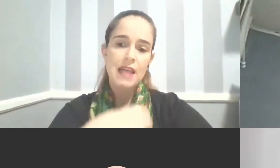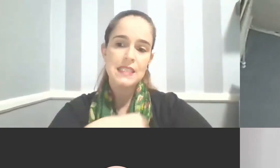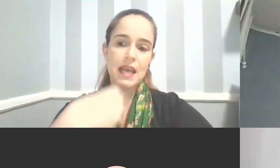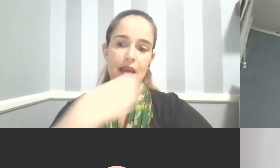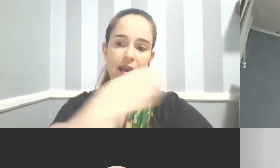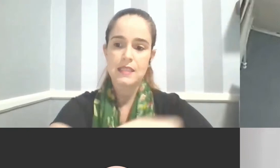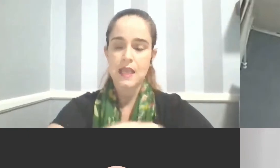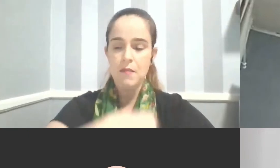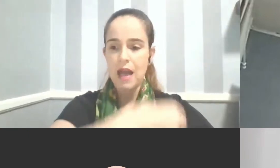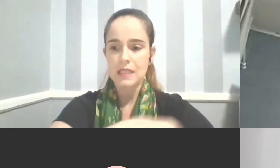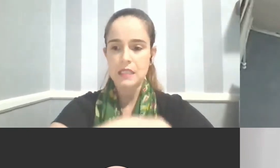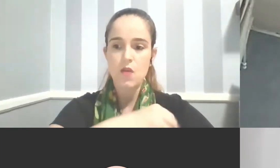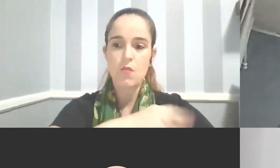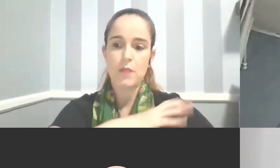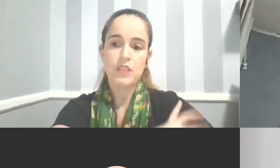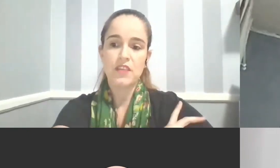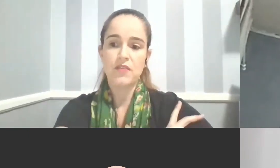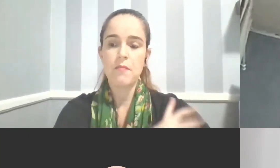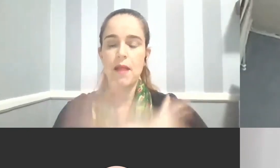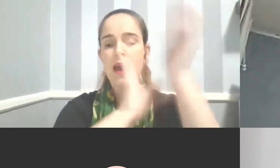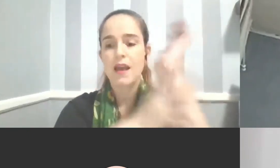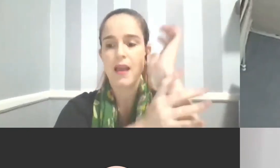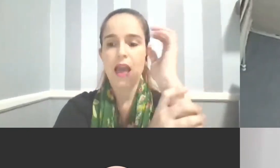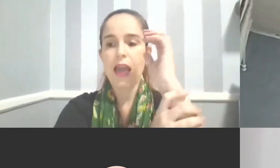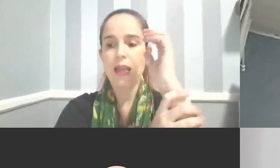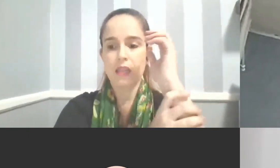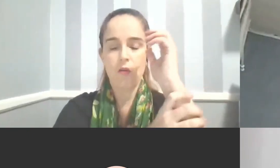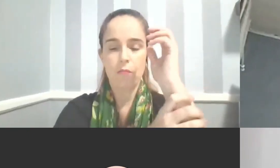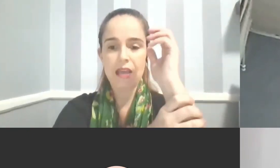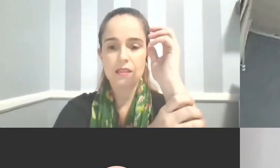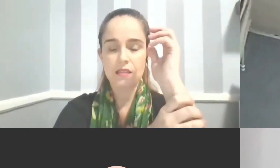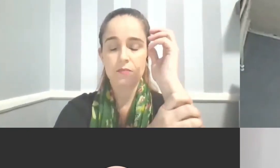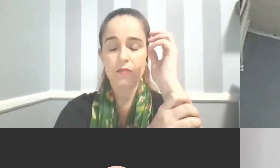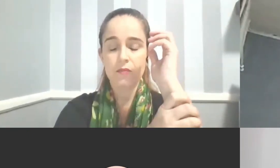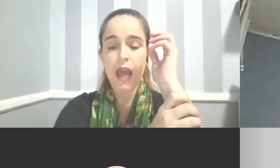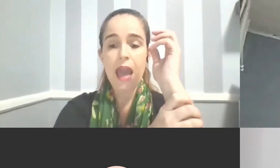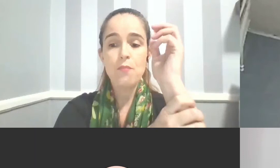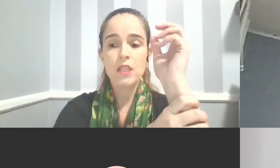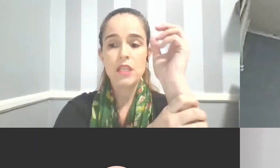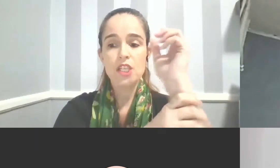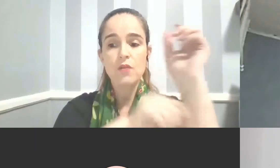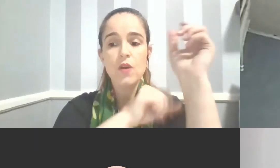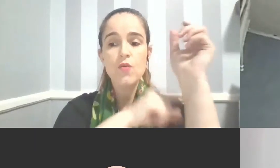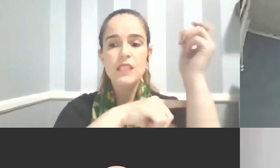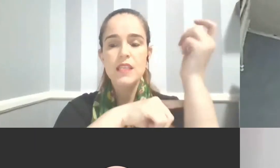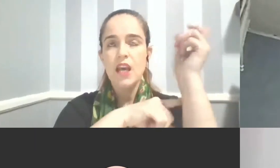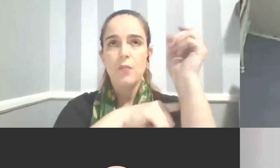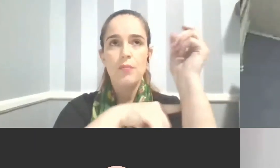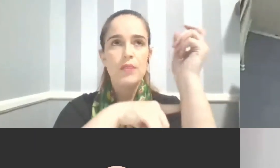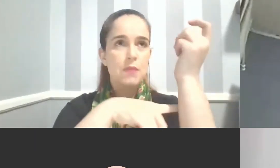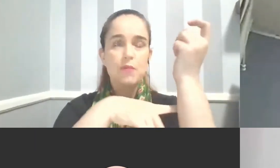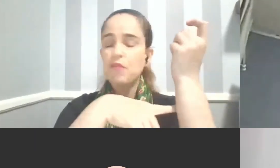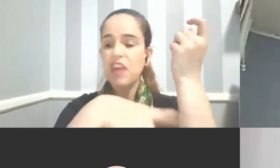for fazer essa amarração para poder firmar essa compressa, é importante que eu não